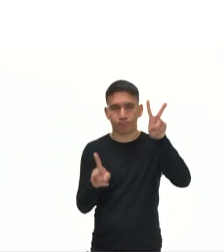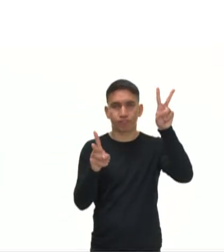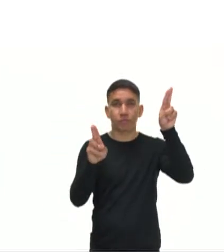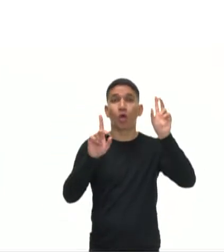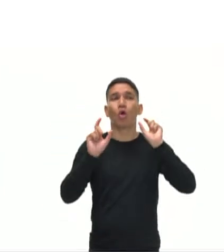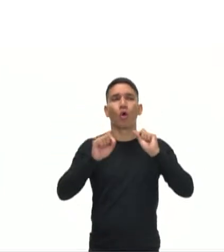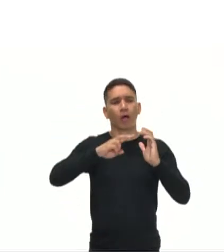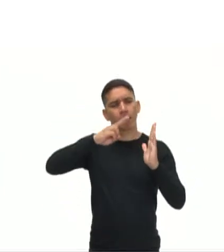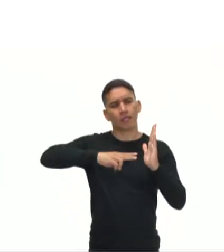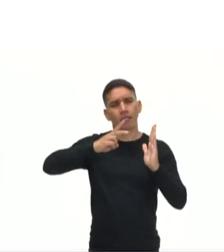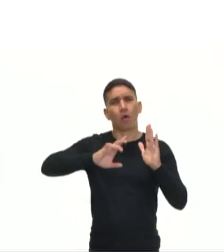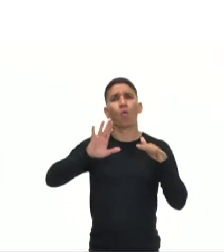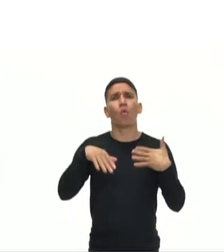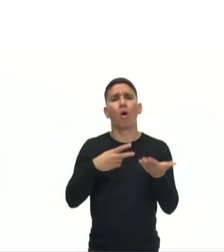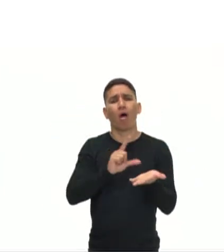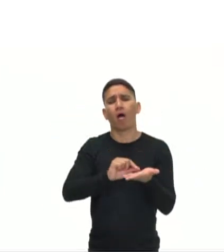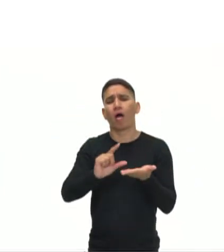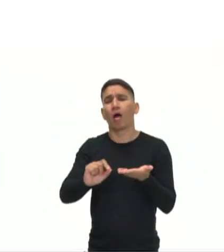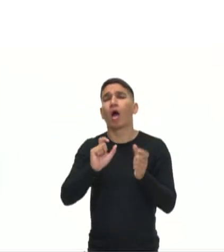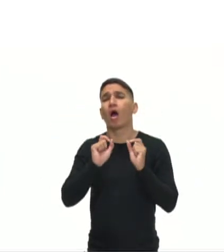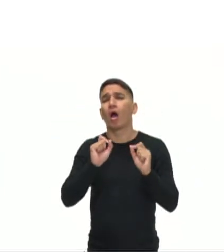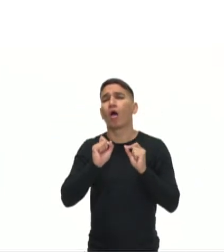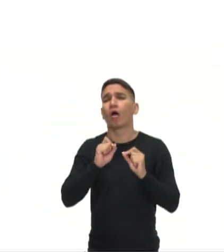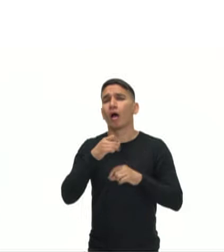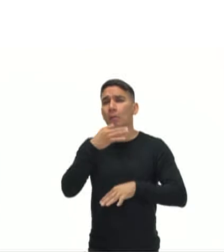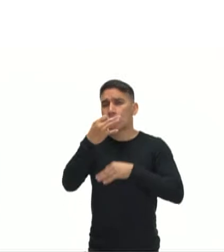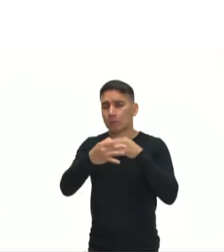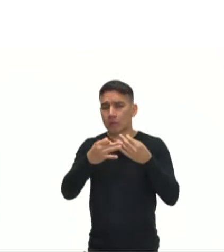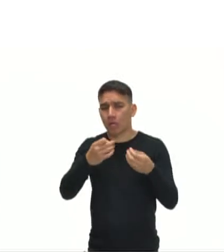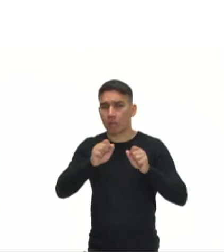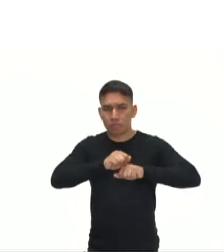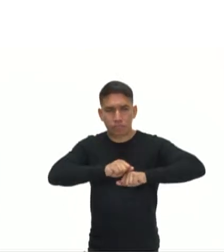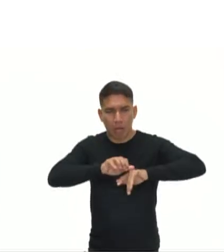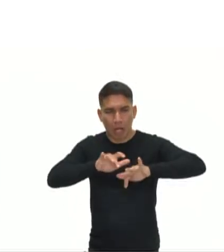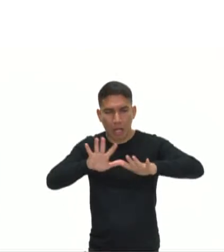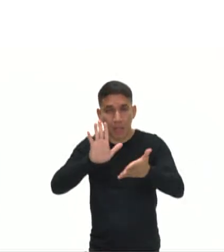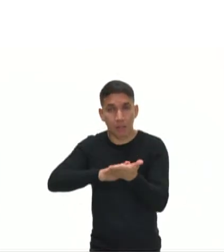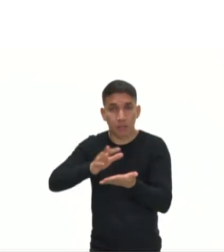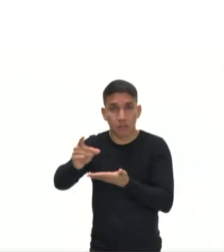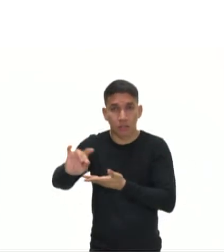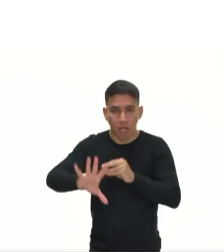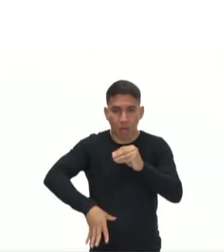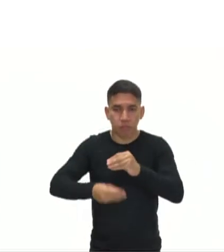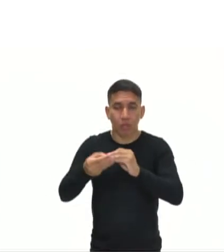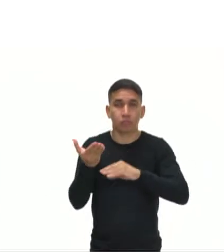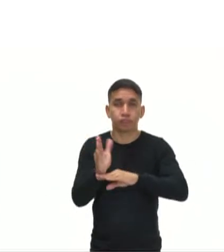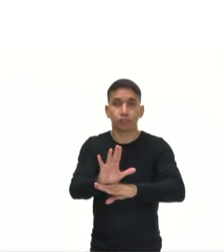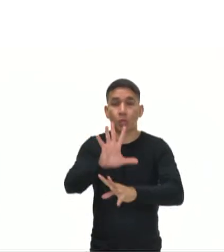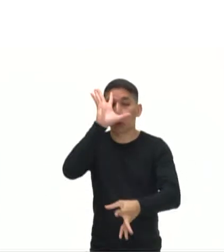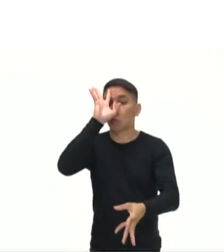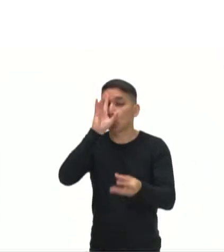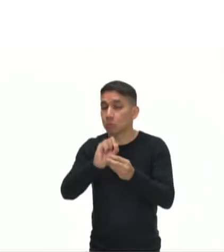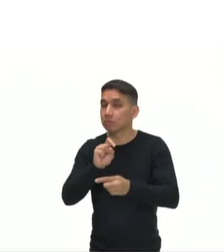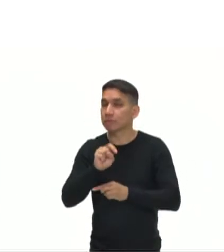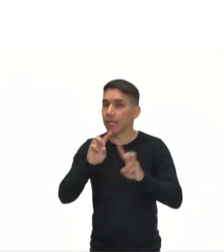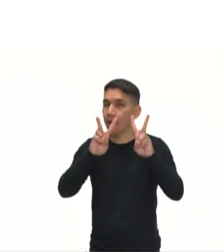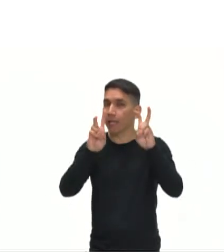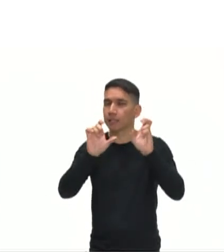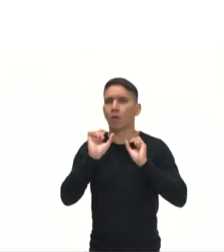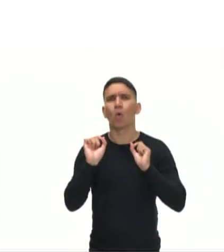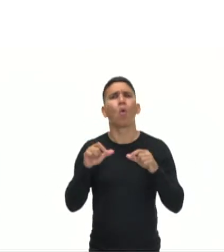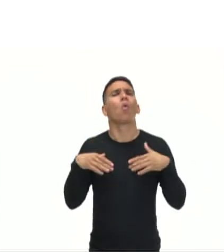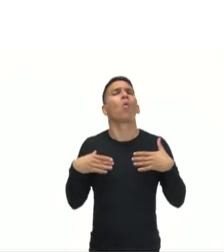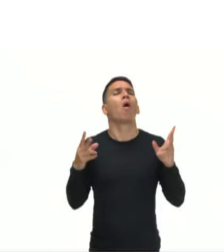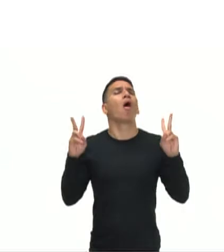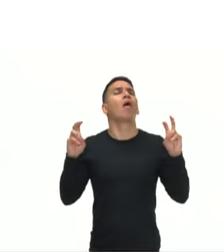tema do artigo de opinião? A viralização do senso comum contribui para o reconhecimento do tema? Então, qual será